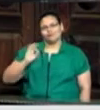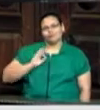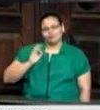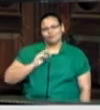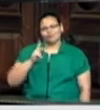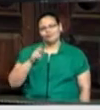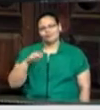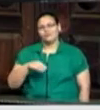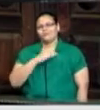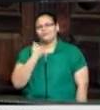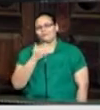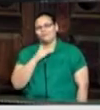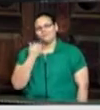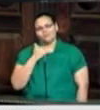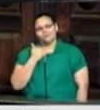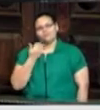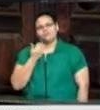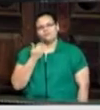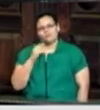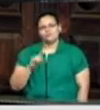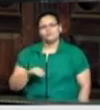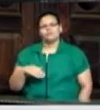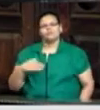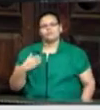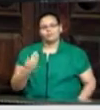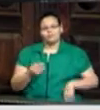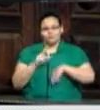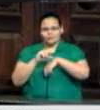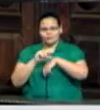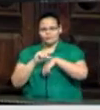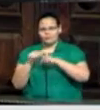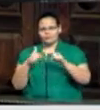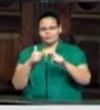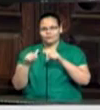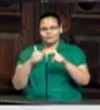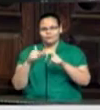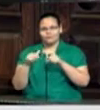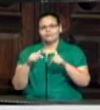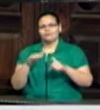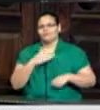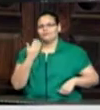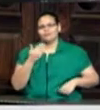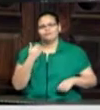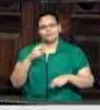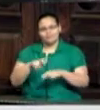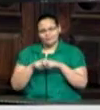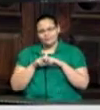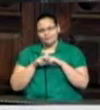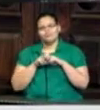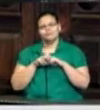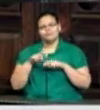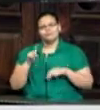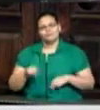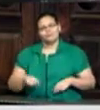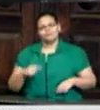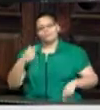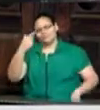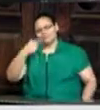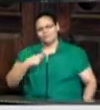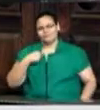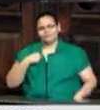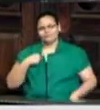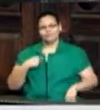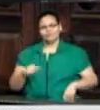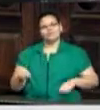que morrem fora do seu horário de serviço em razão da sua condição de ser de